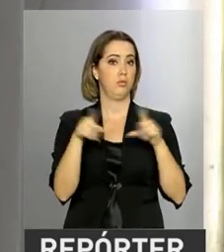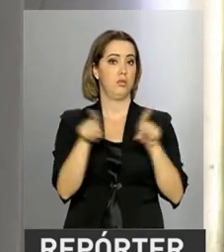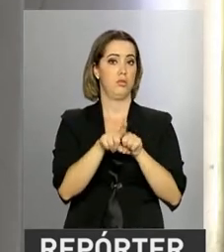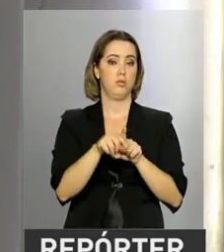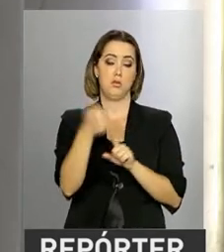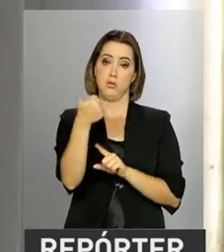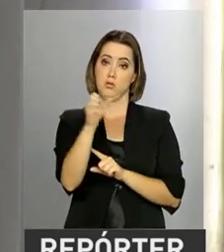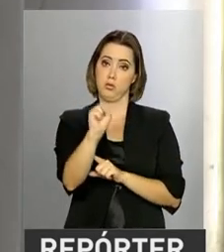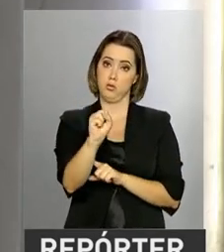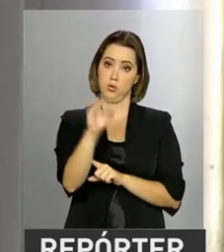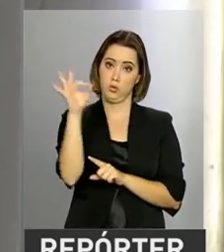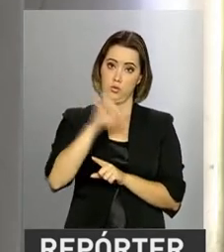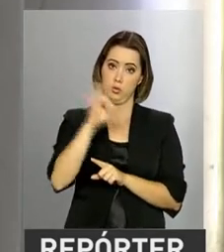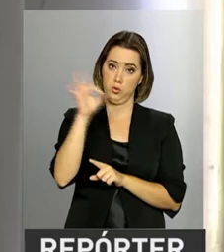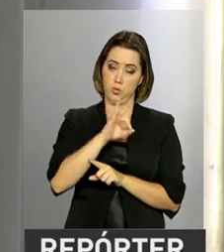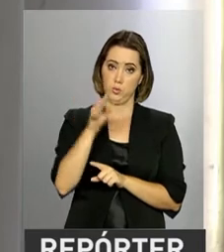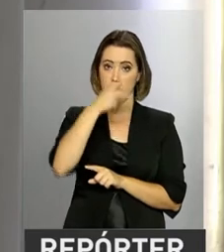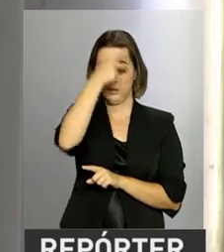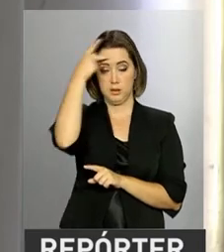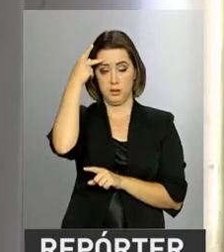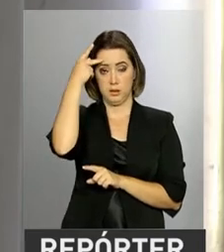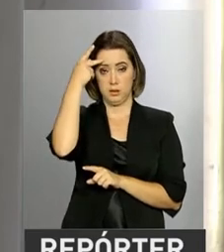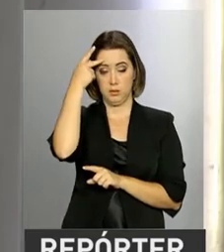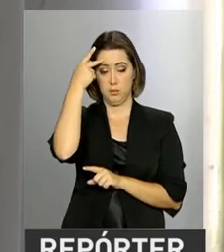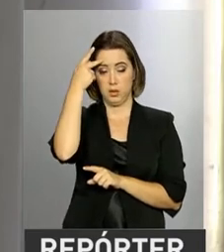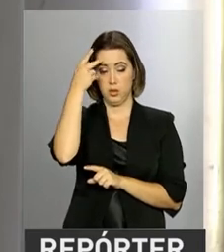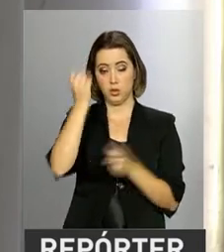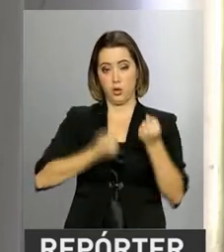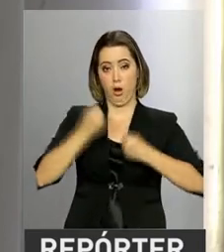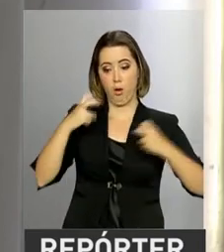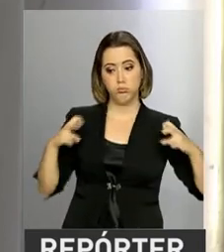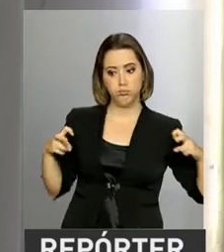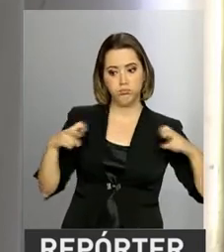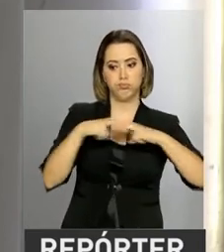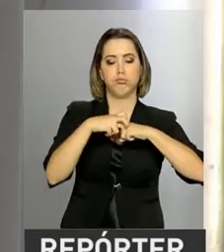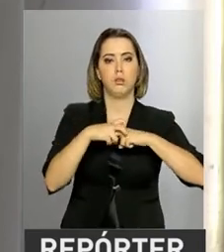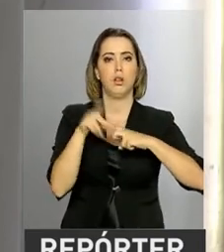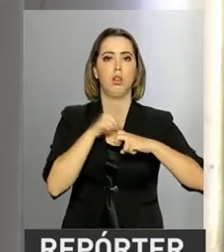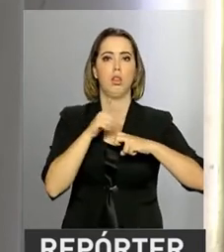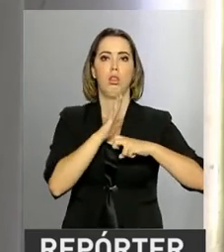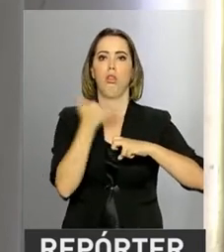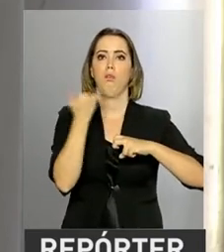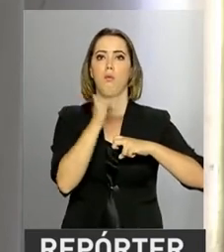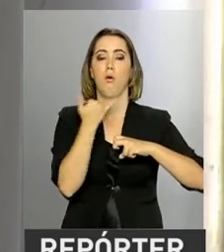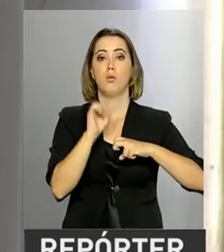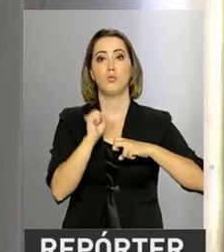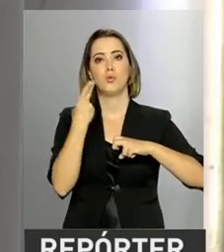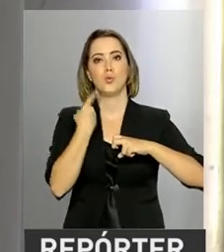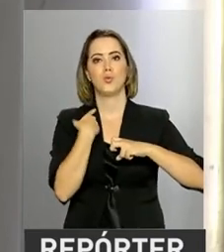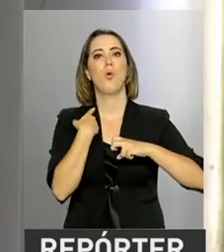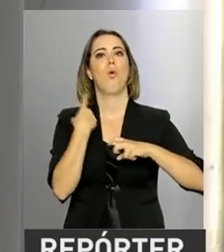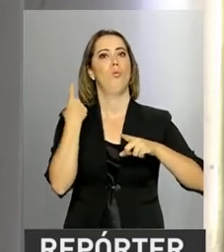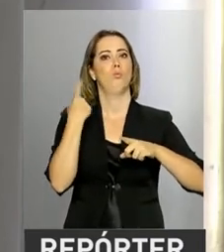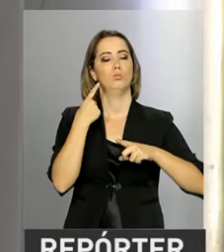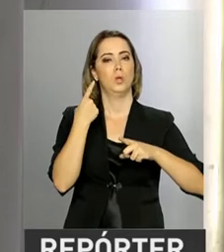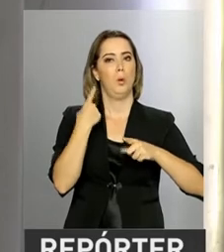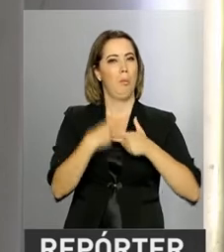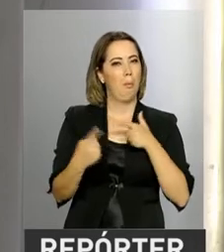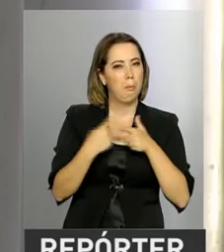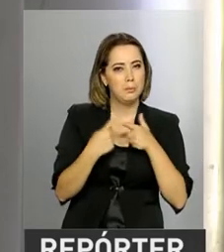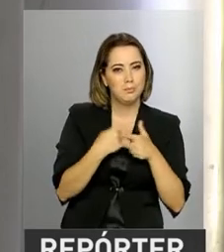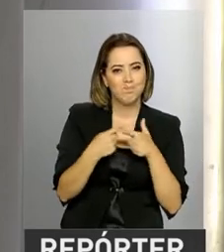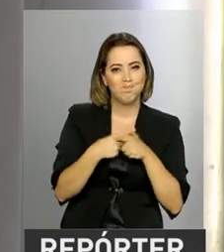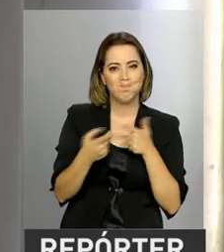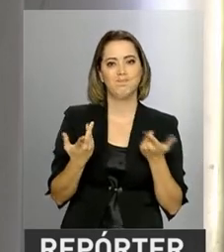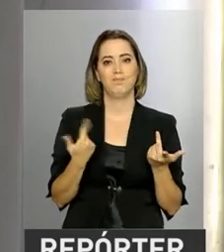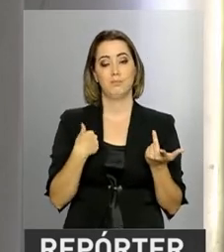18 por cento na quantidade de acidentes graves que é quando há mortos ou feridos gravemente apesar da queda no número de